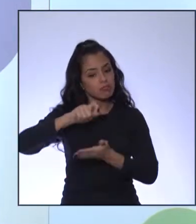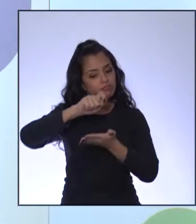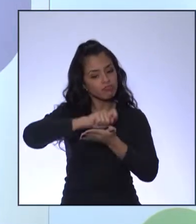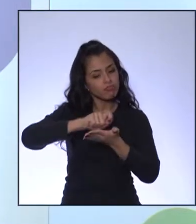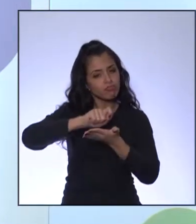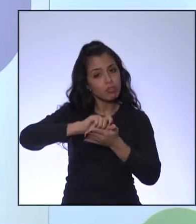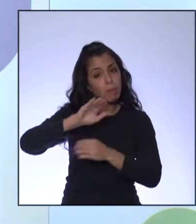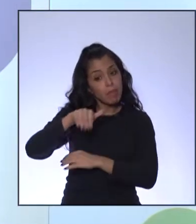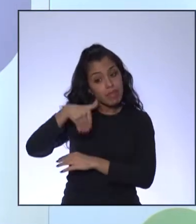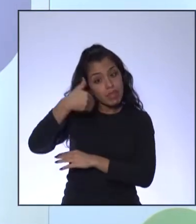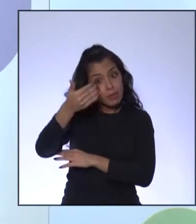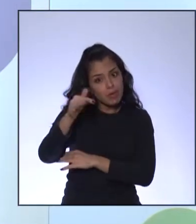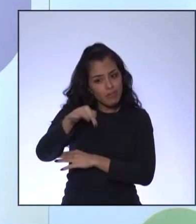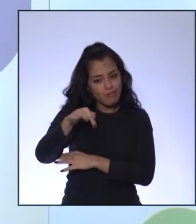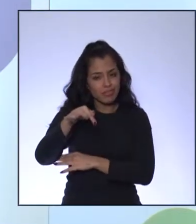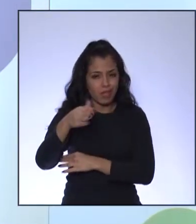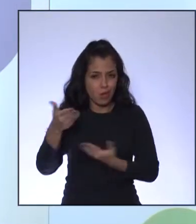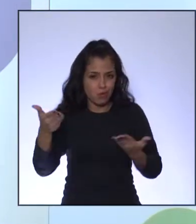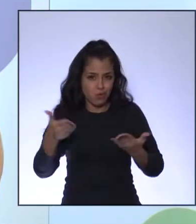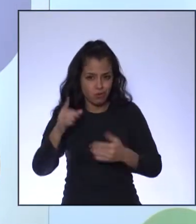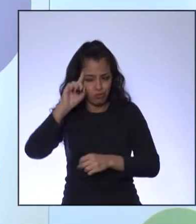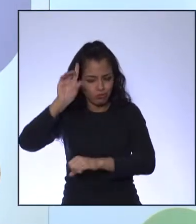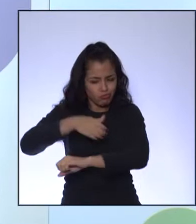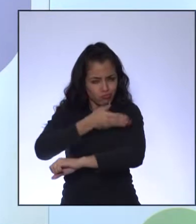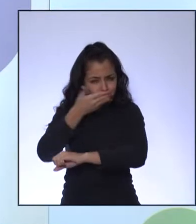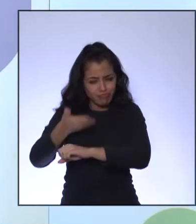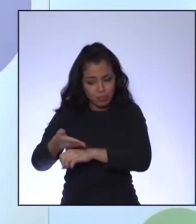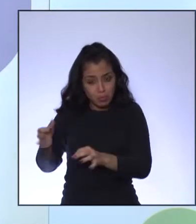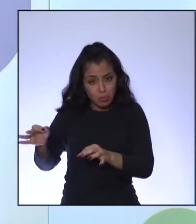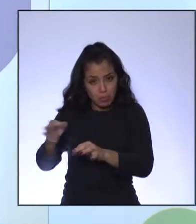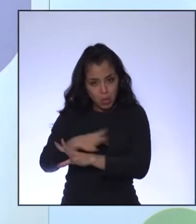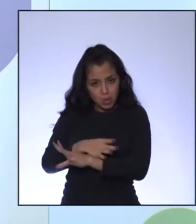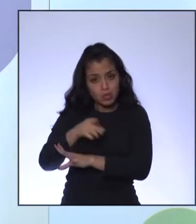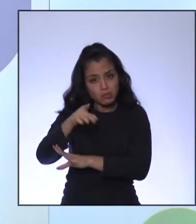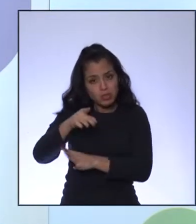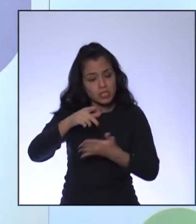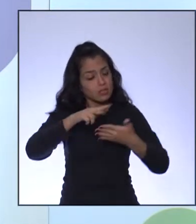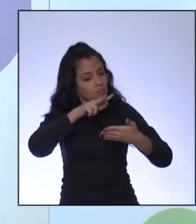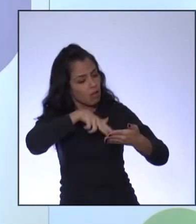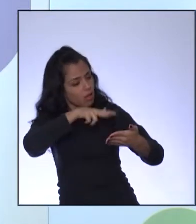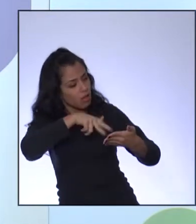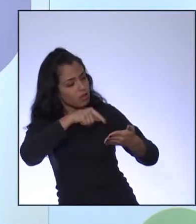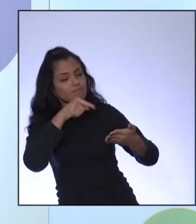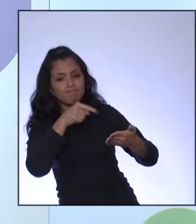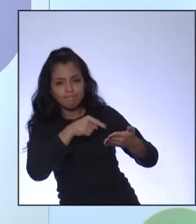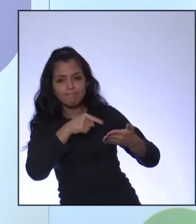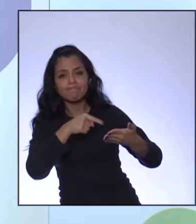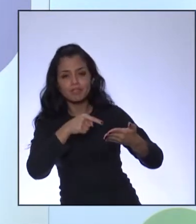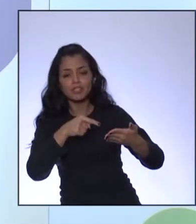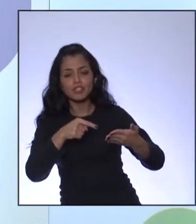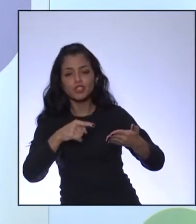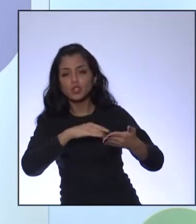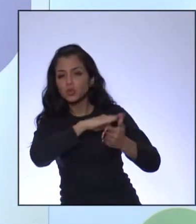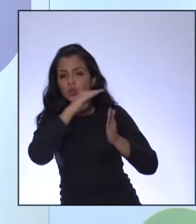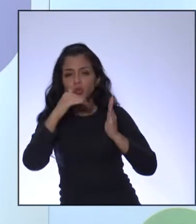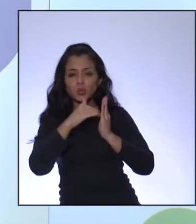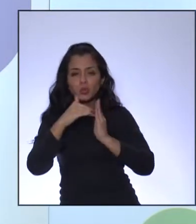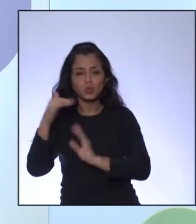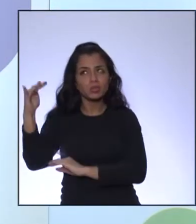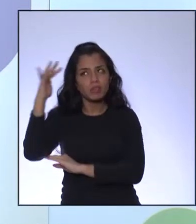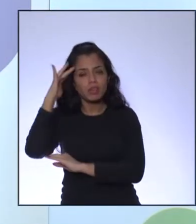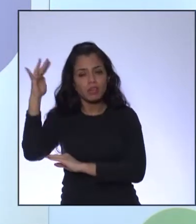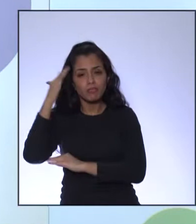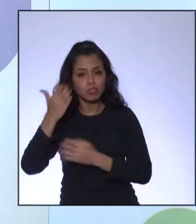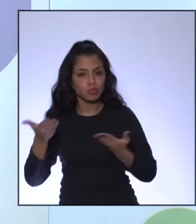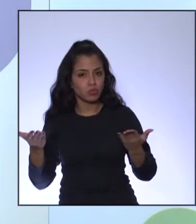depois, no final do dia, no final do encontro, vocês conseguirem ter uma noção dessas reflexões, para que caminho que está indo